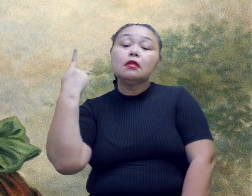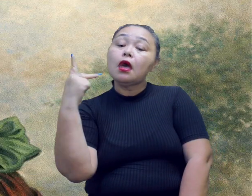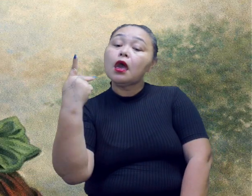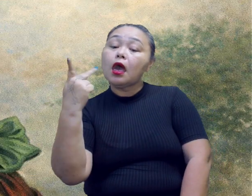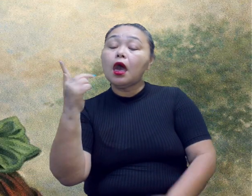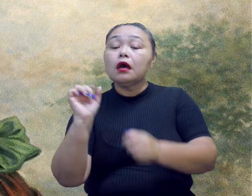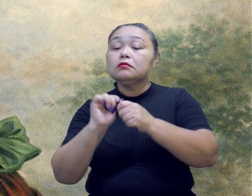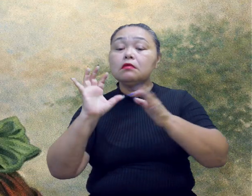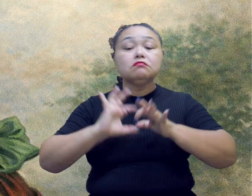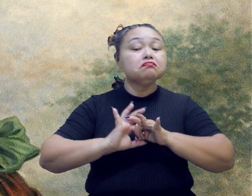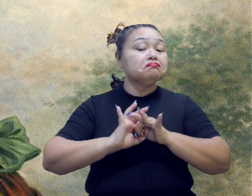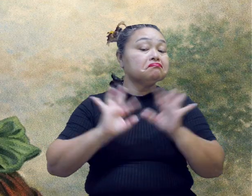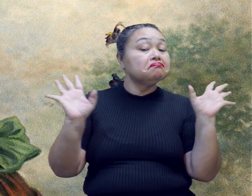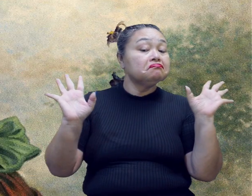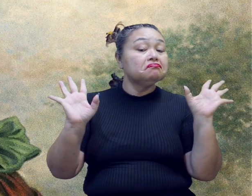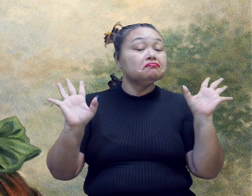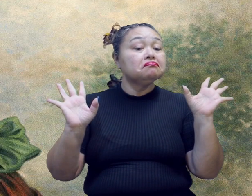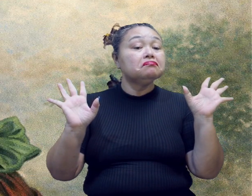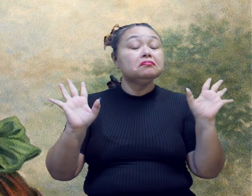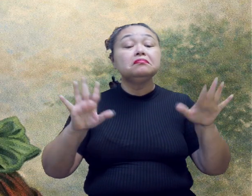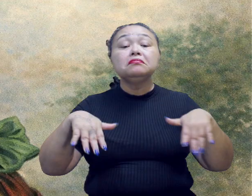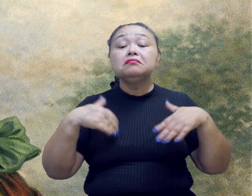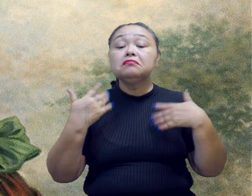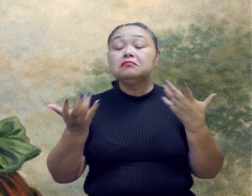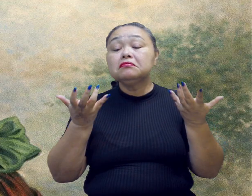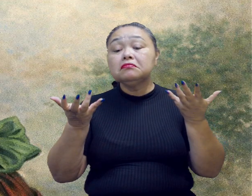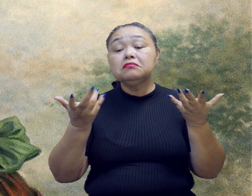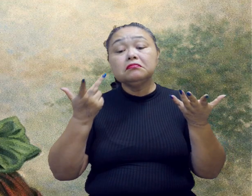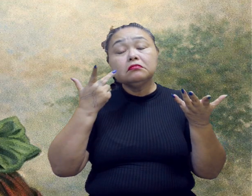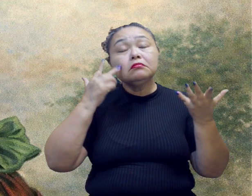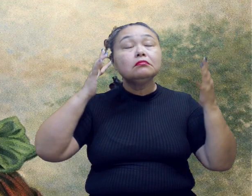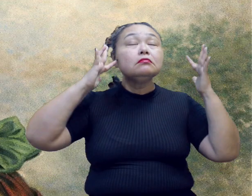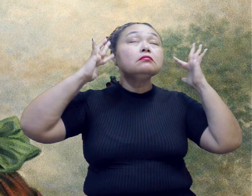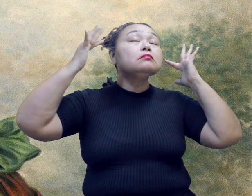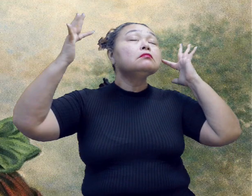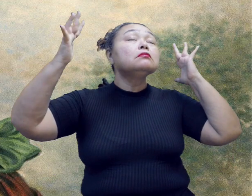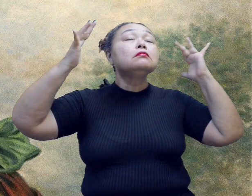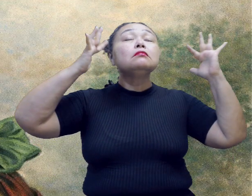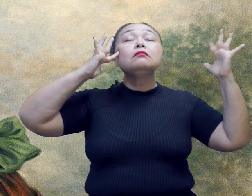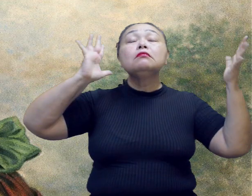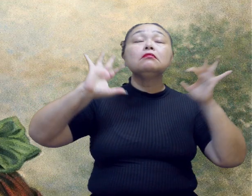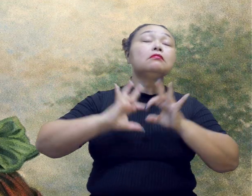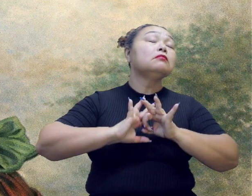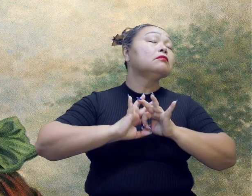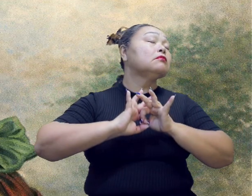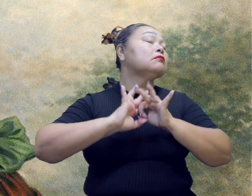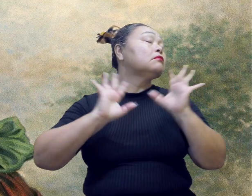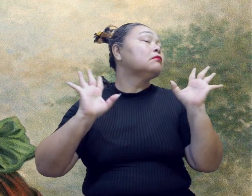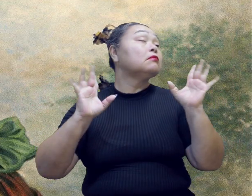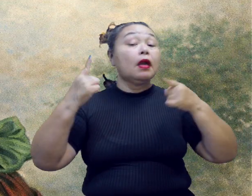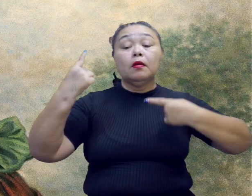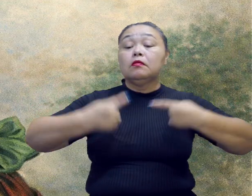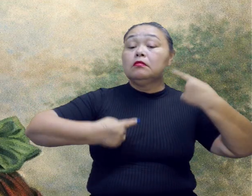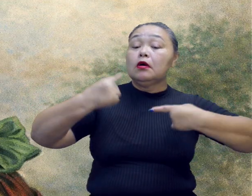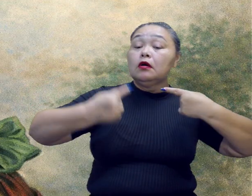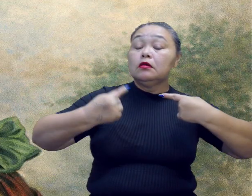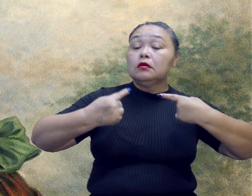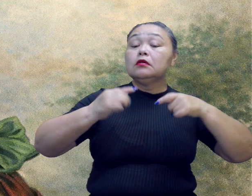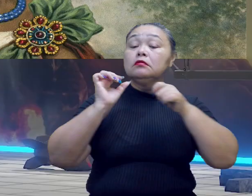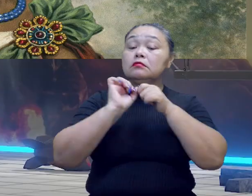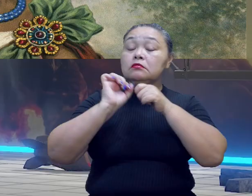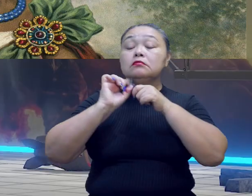Libertação. E aí é o que se sonha, uma liberdade política e projeto